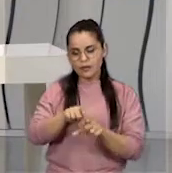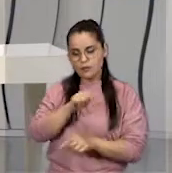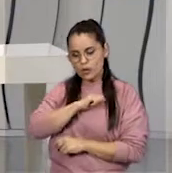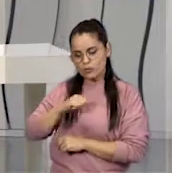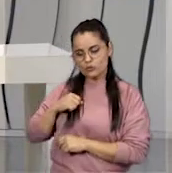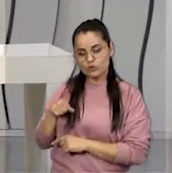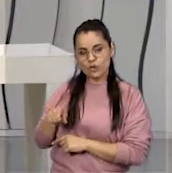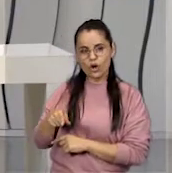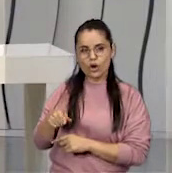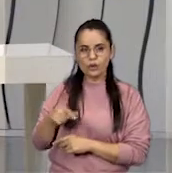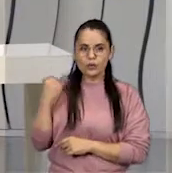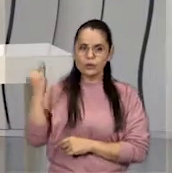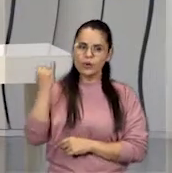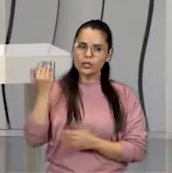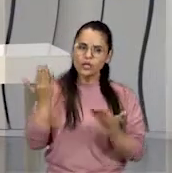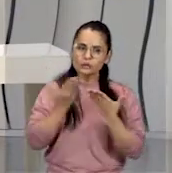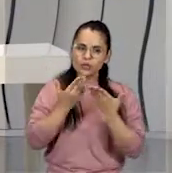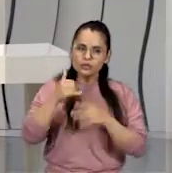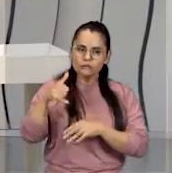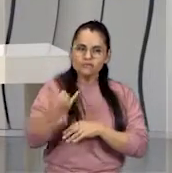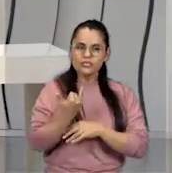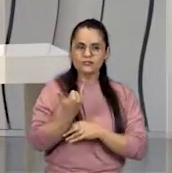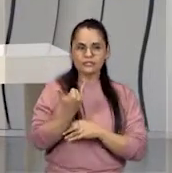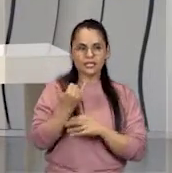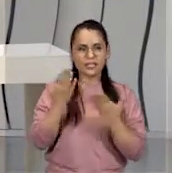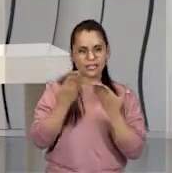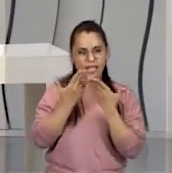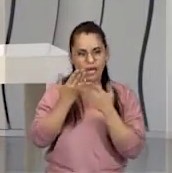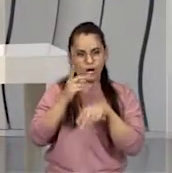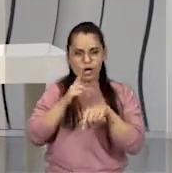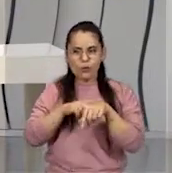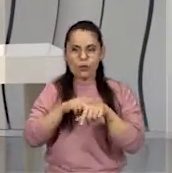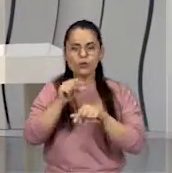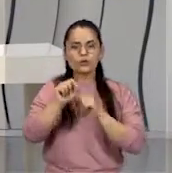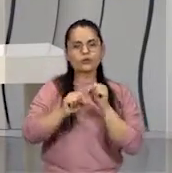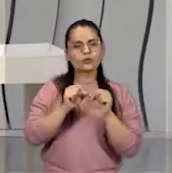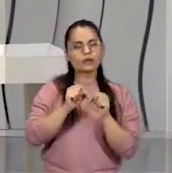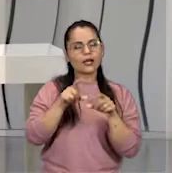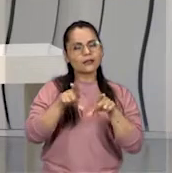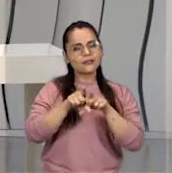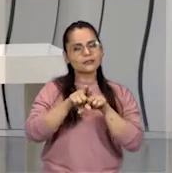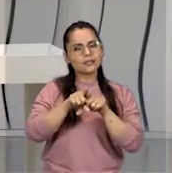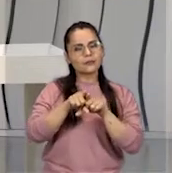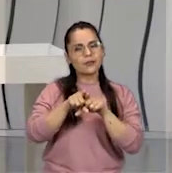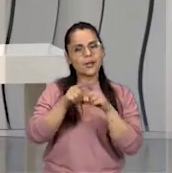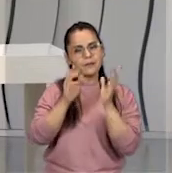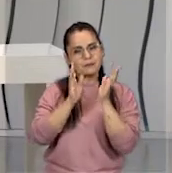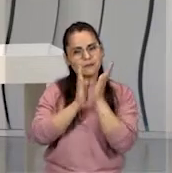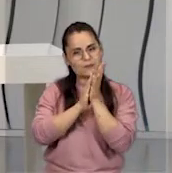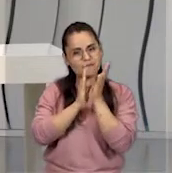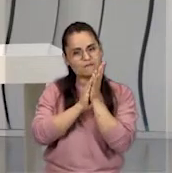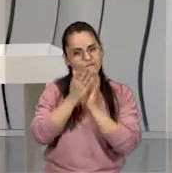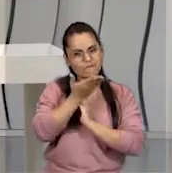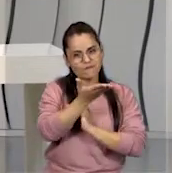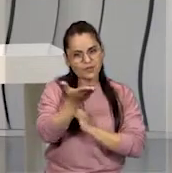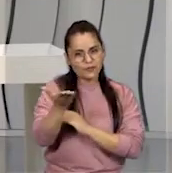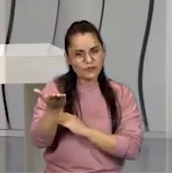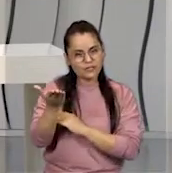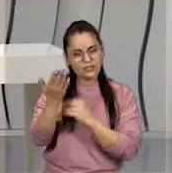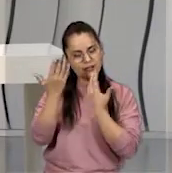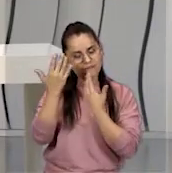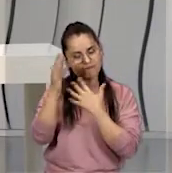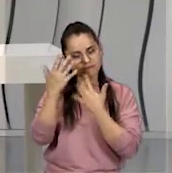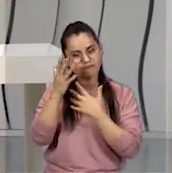nossos dias atuais. E aproveitando esse ensejo, esse momento, quero também parabenizar a vocês,